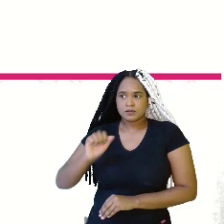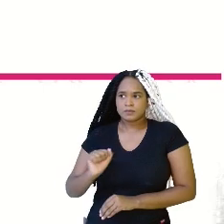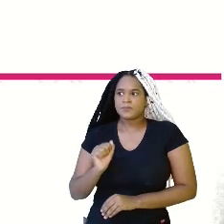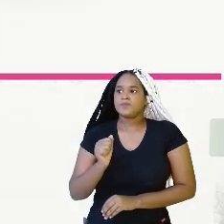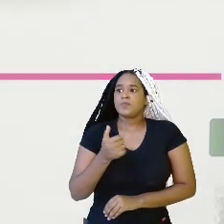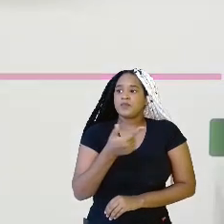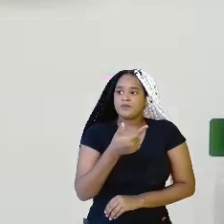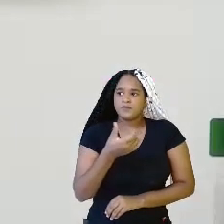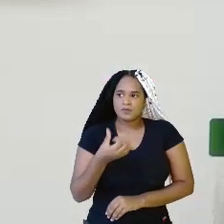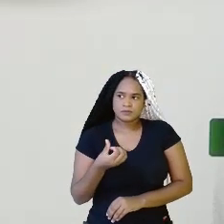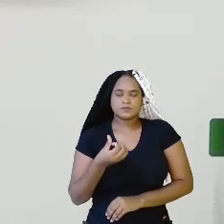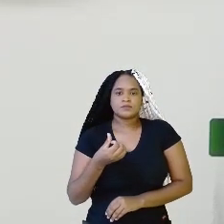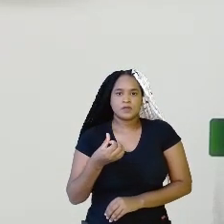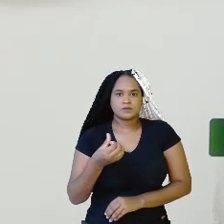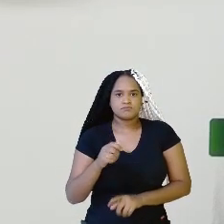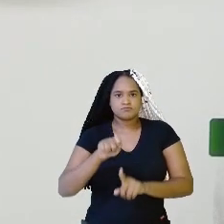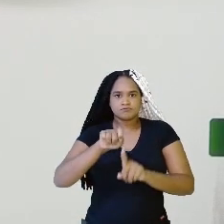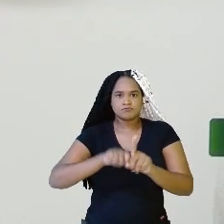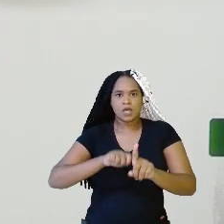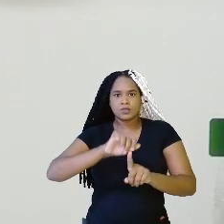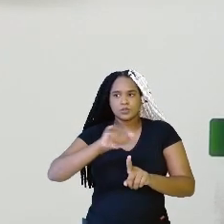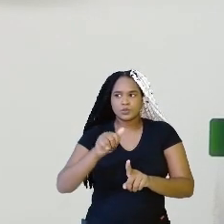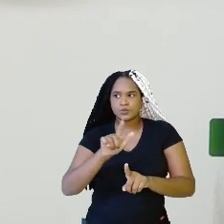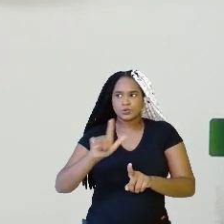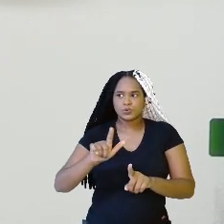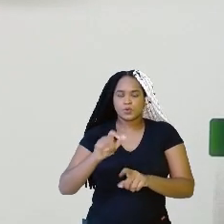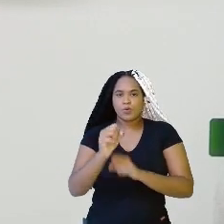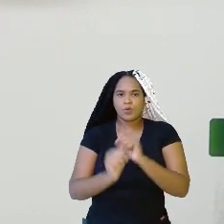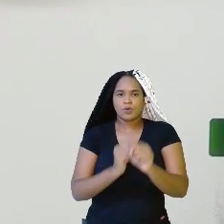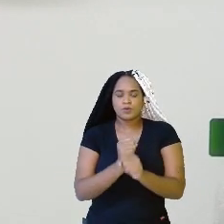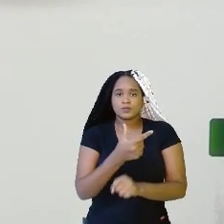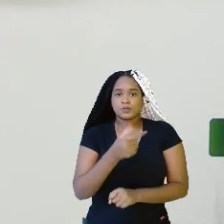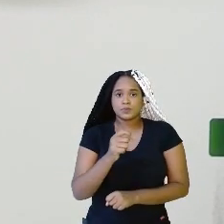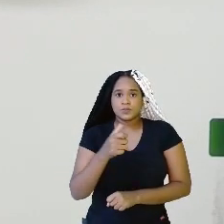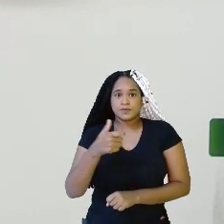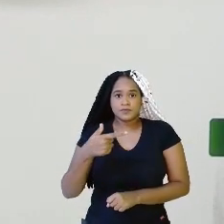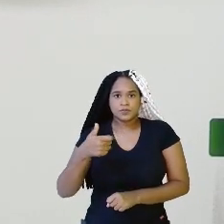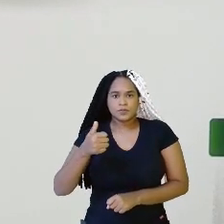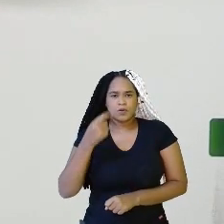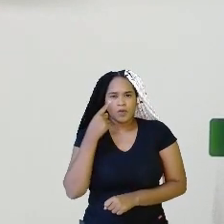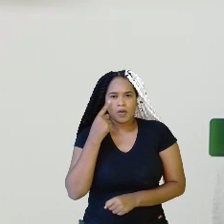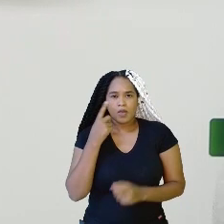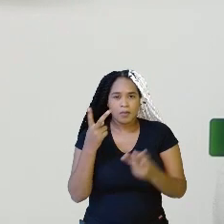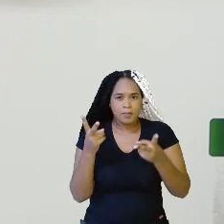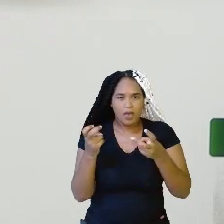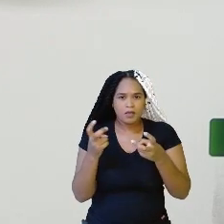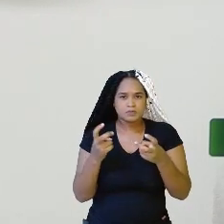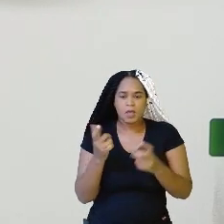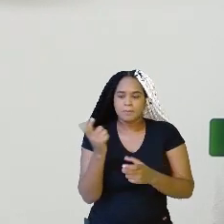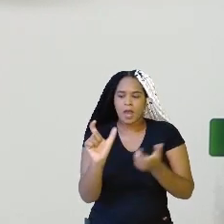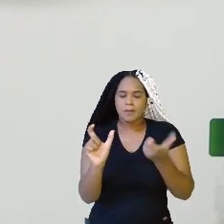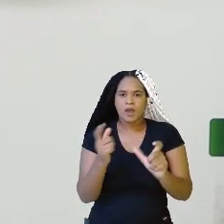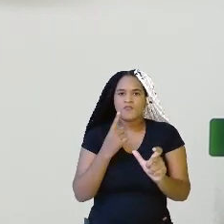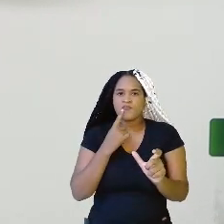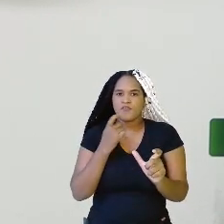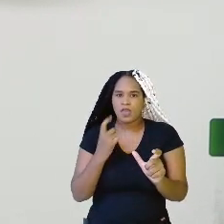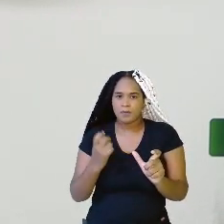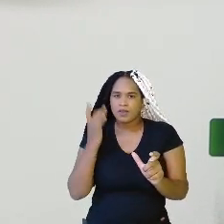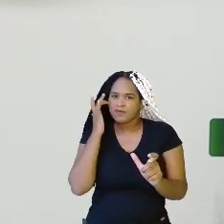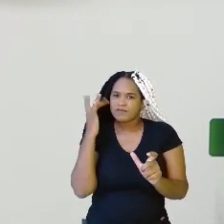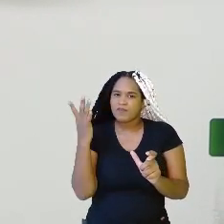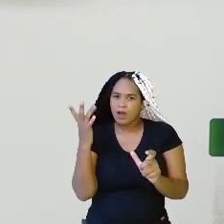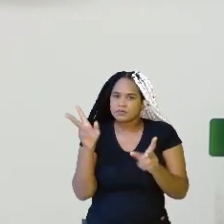26/7/2021. Observe que aí os verbos das frases do bilhetinho já está em vermelho. Fica mais fácil da